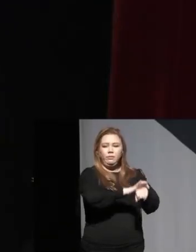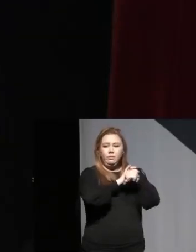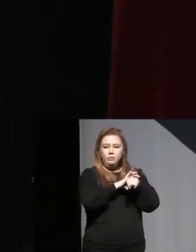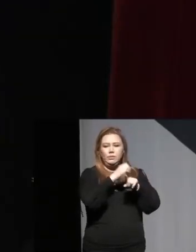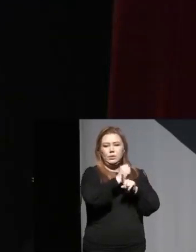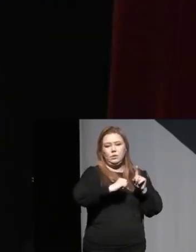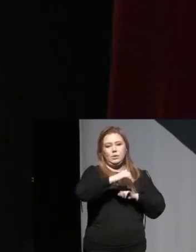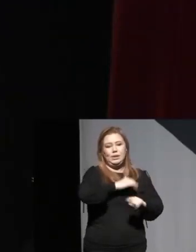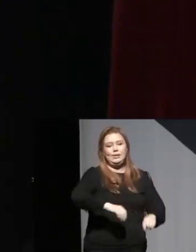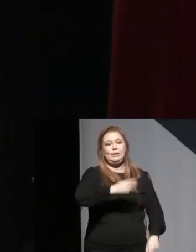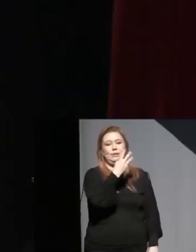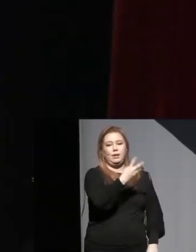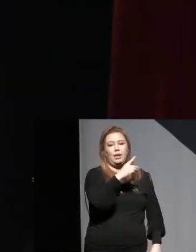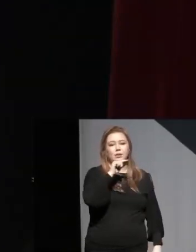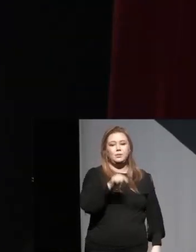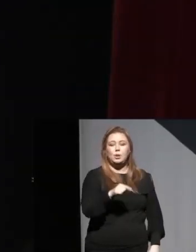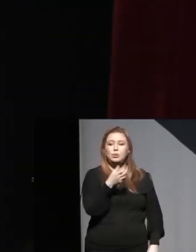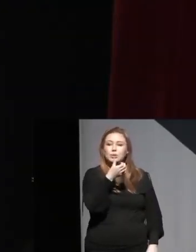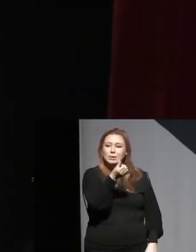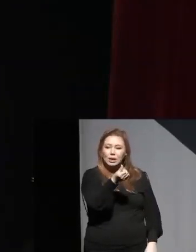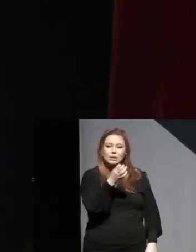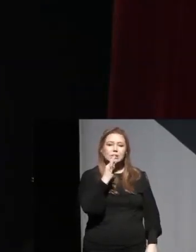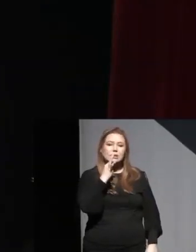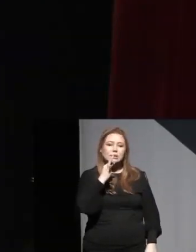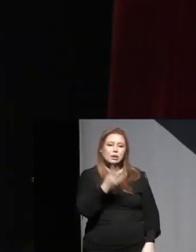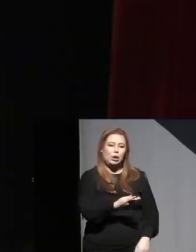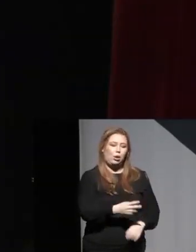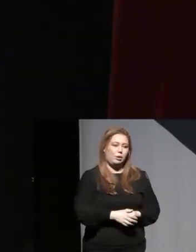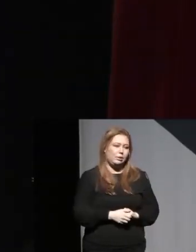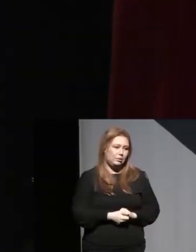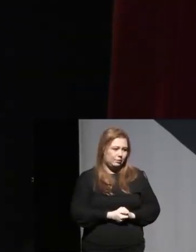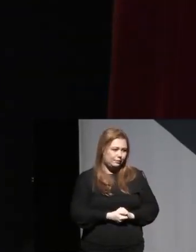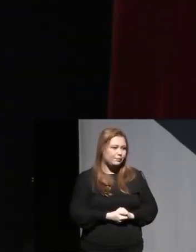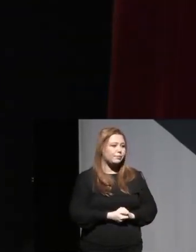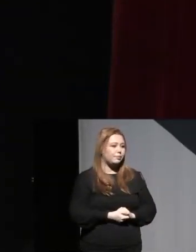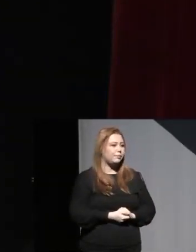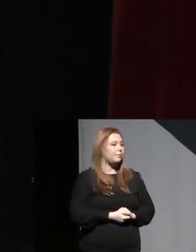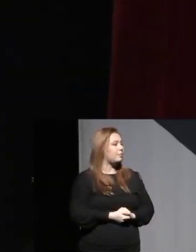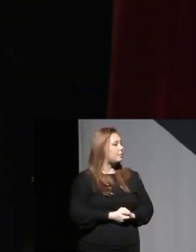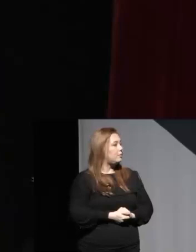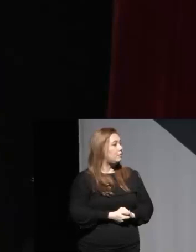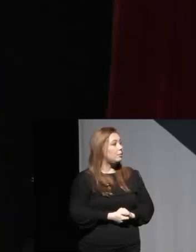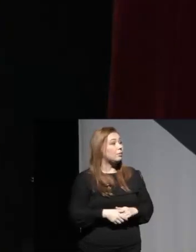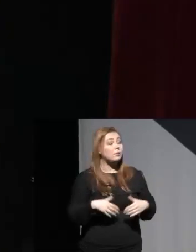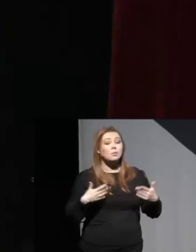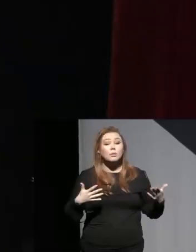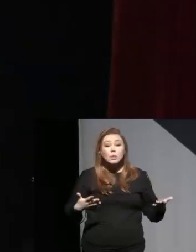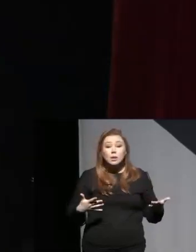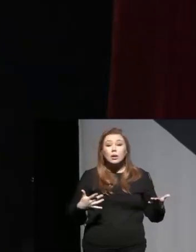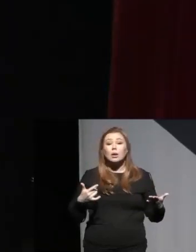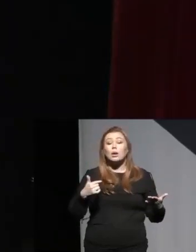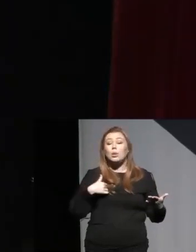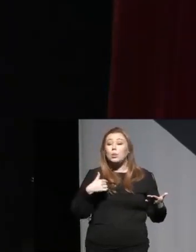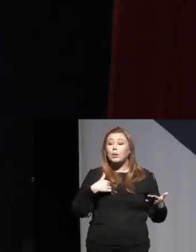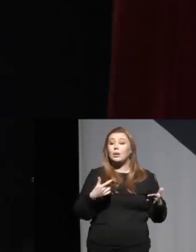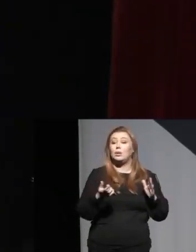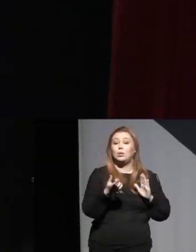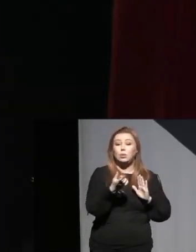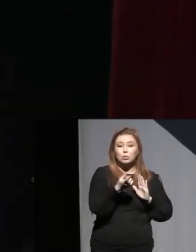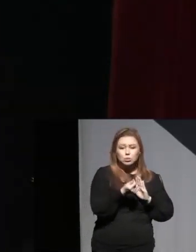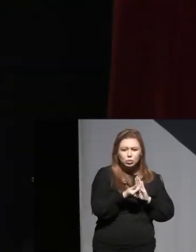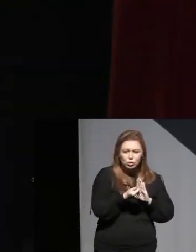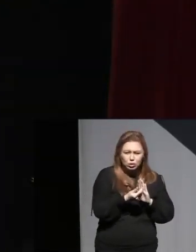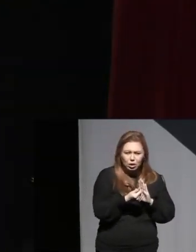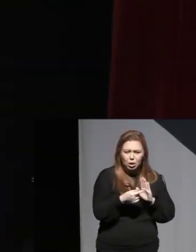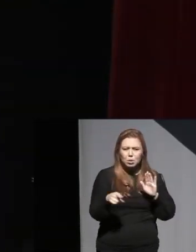de 3,6 trilhões. Né? Sendo que a receita de tributos, somente